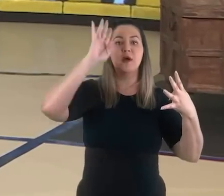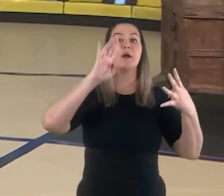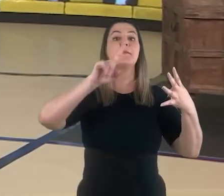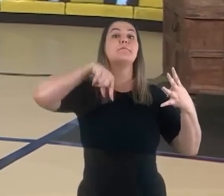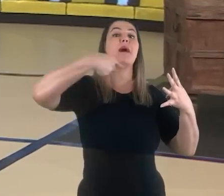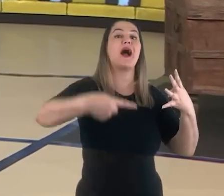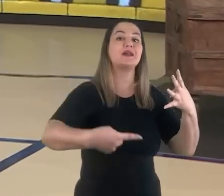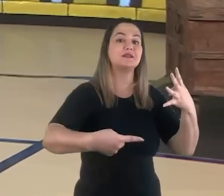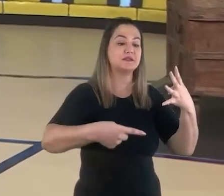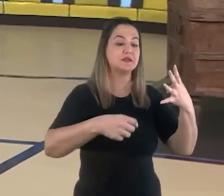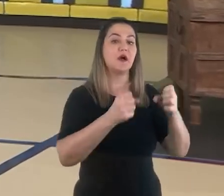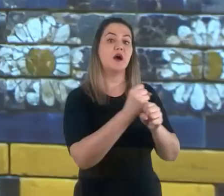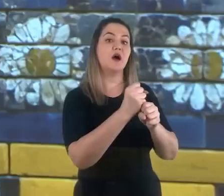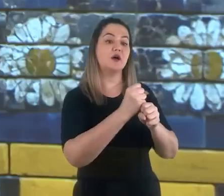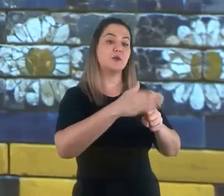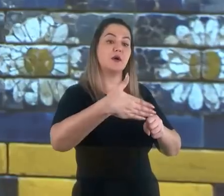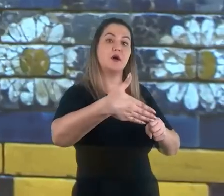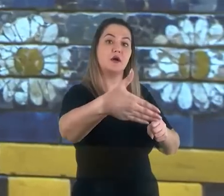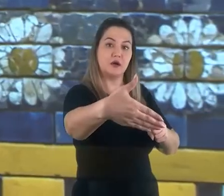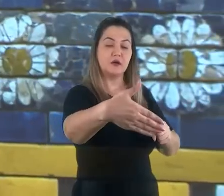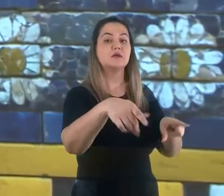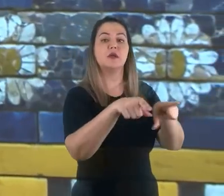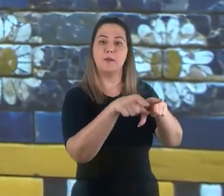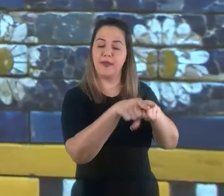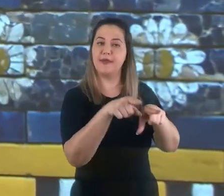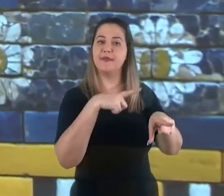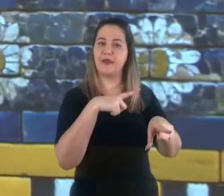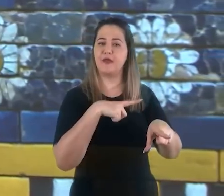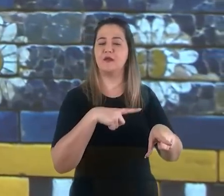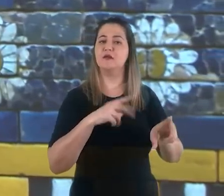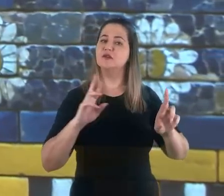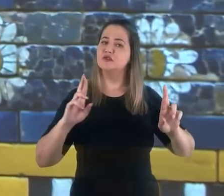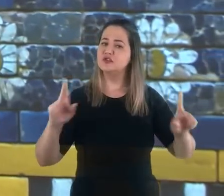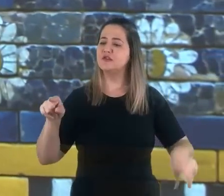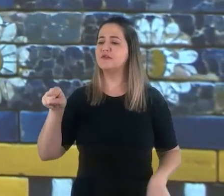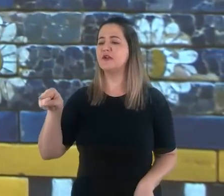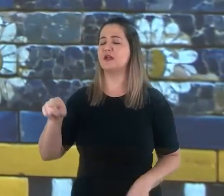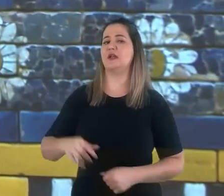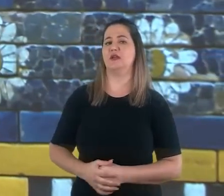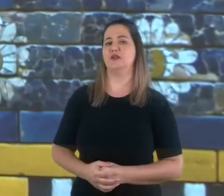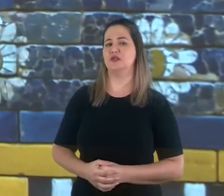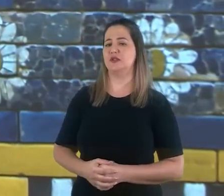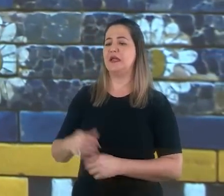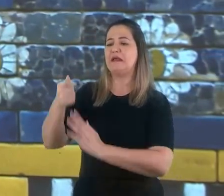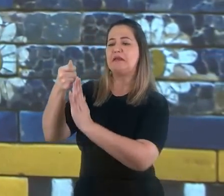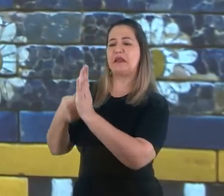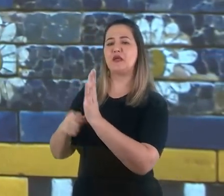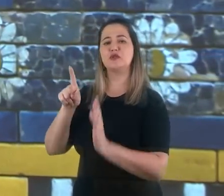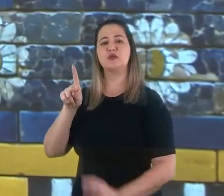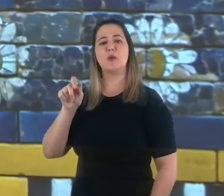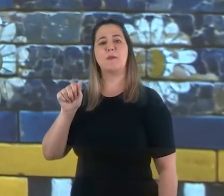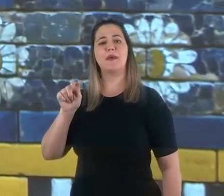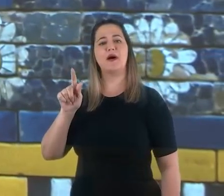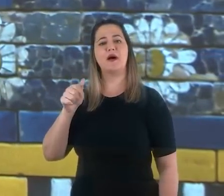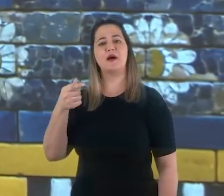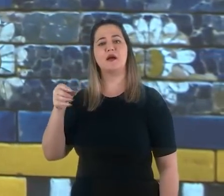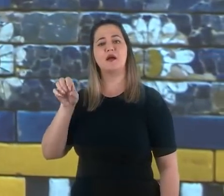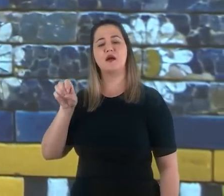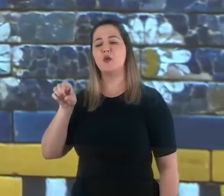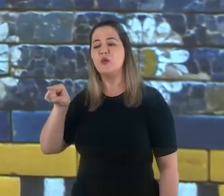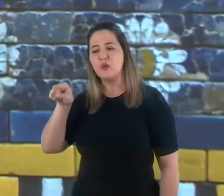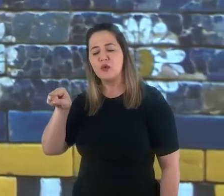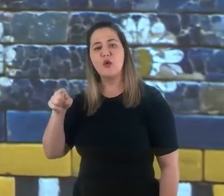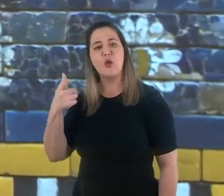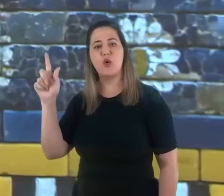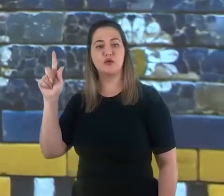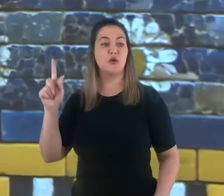anos adiante. Isto demonstra que, diferente dos textos pagãos, Daniel foi o único escrito antes